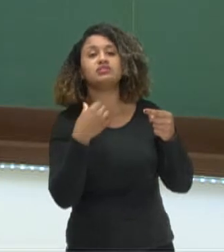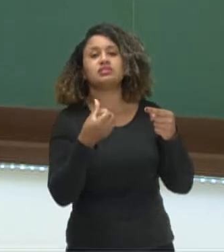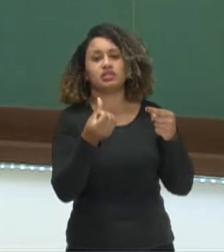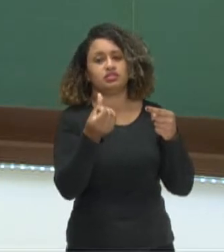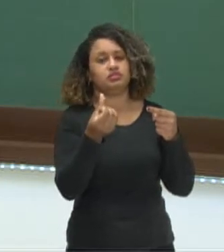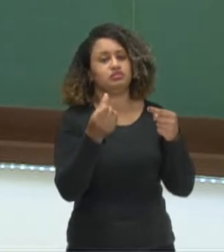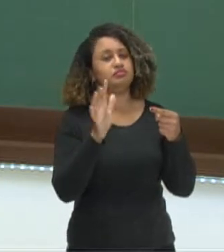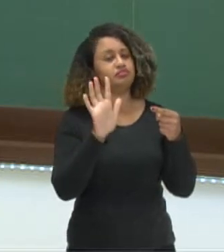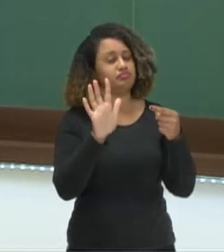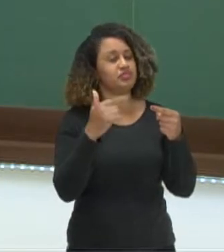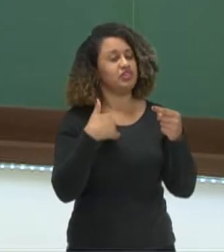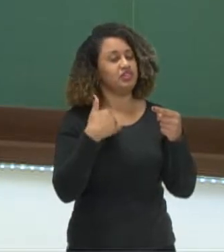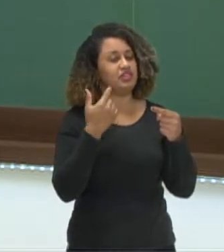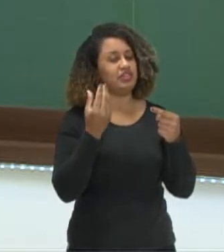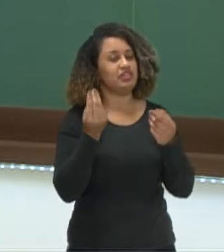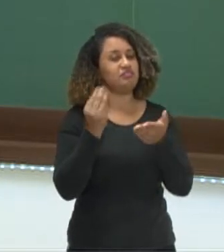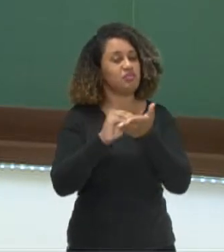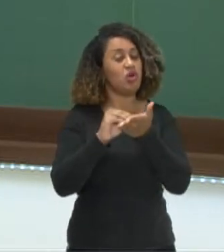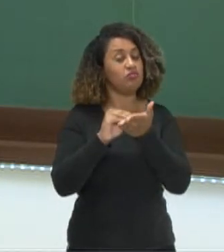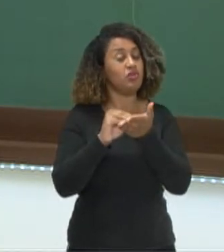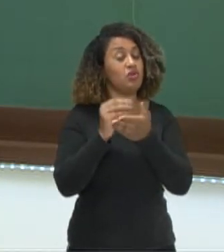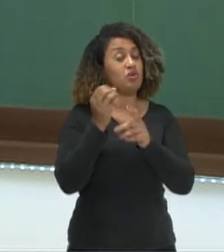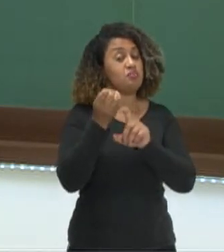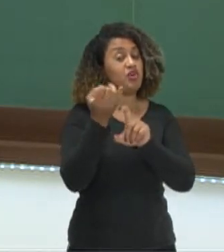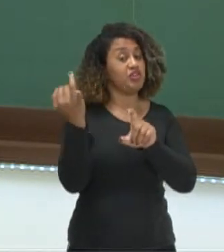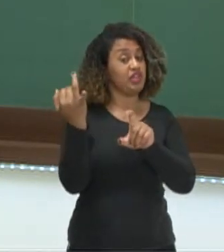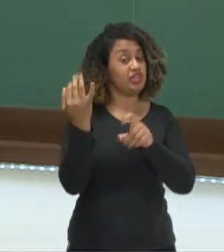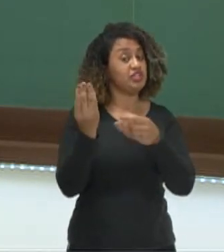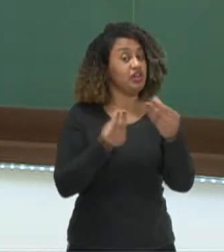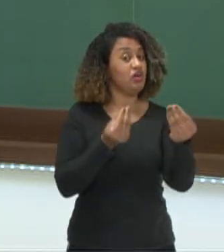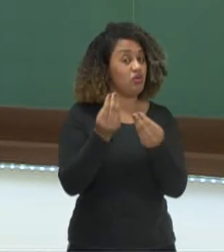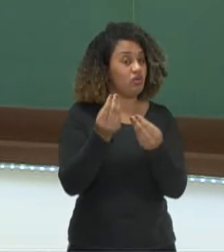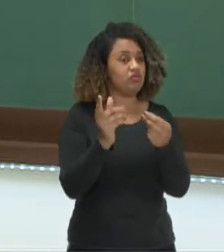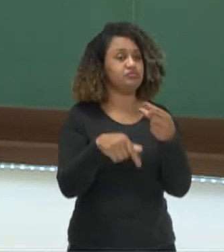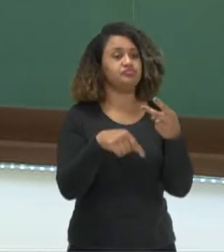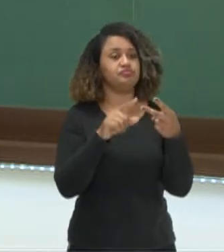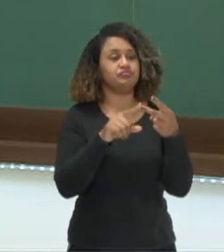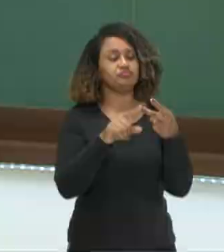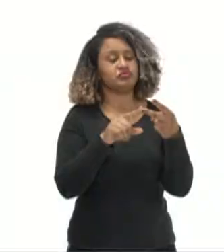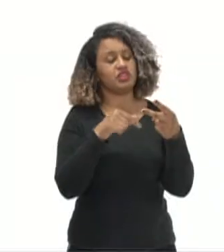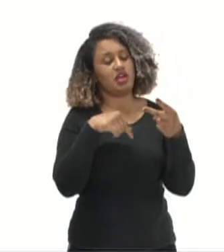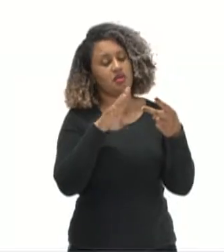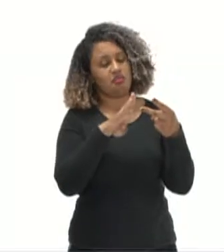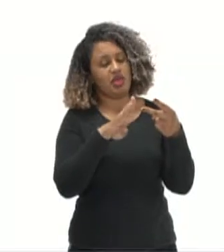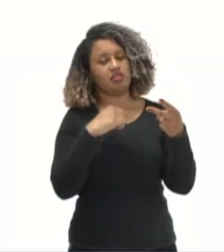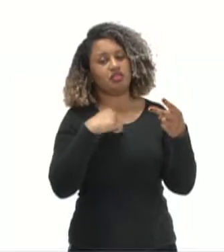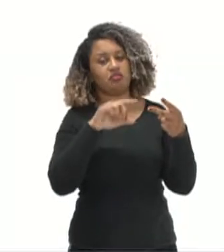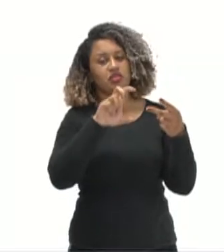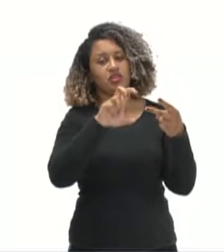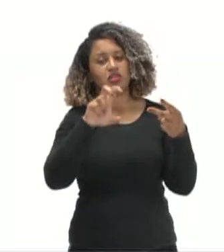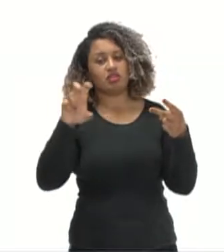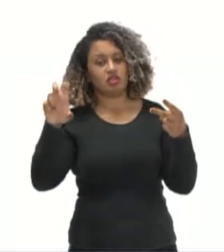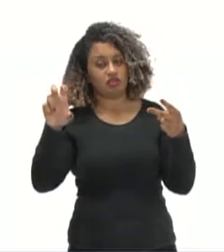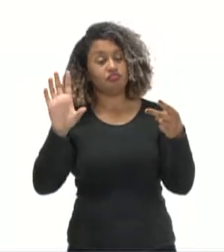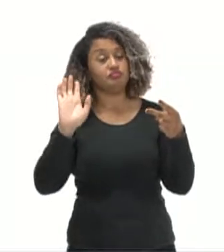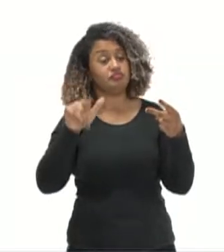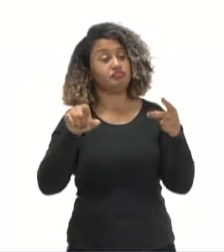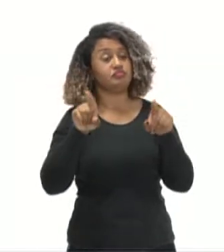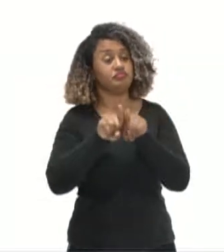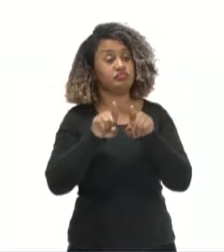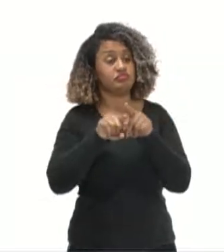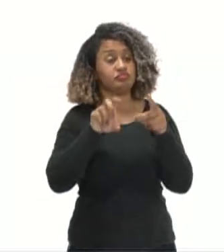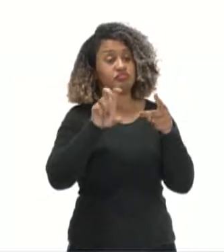6. Você vai ter que escrever esse número em potência. 5 vezes 5 vezes 5 vezes 5 vezes 5, pessoal, também